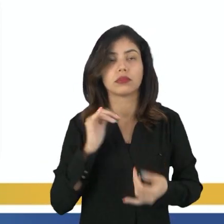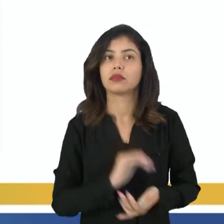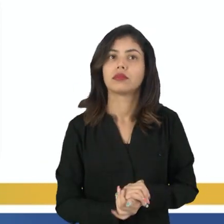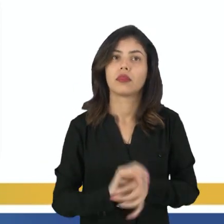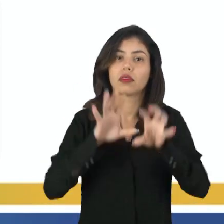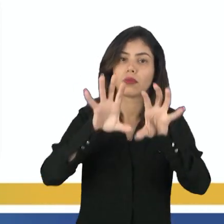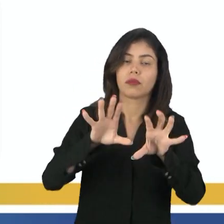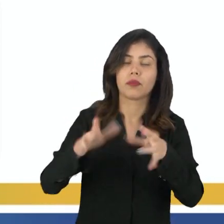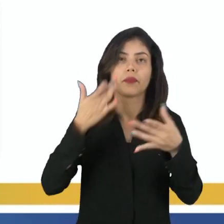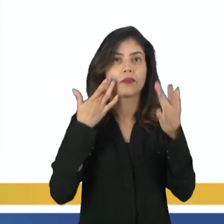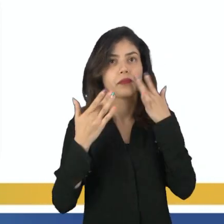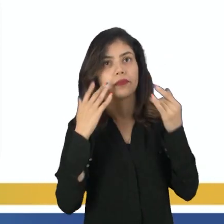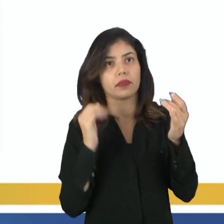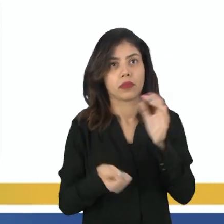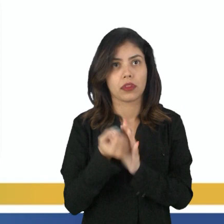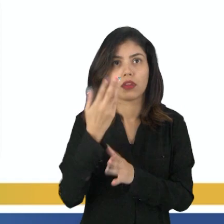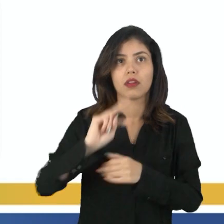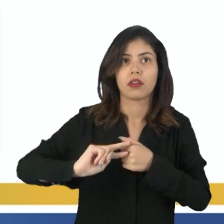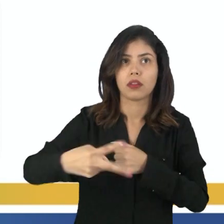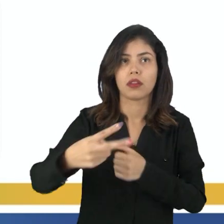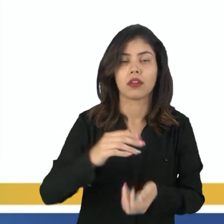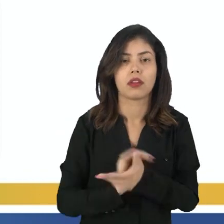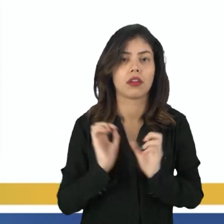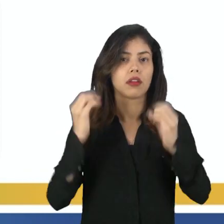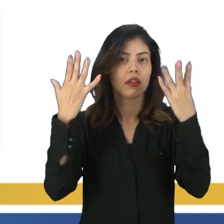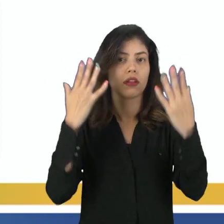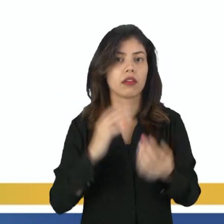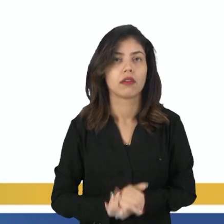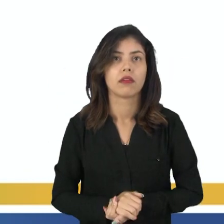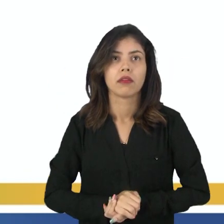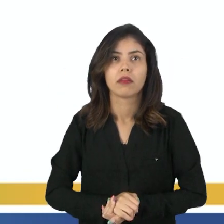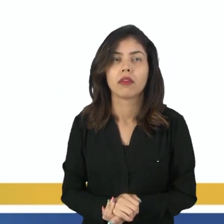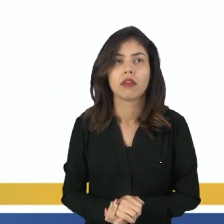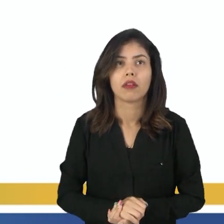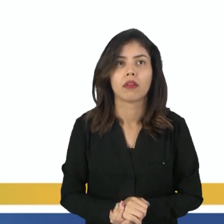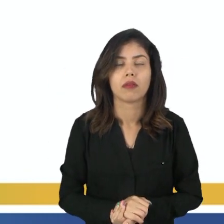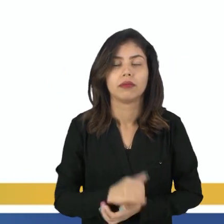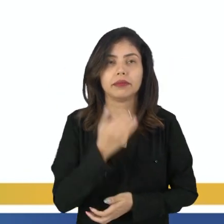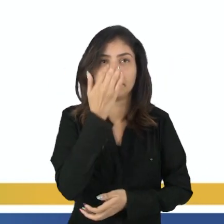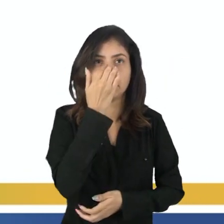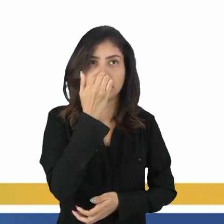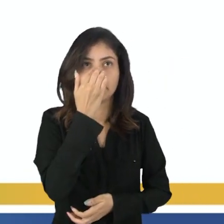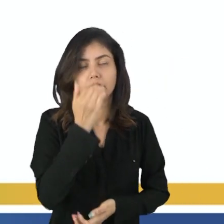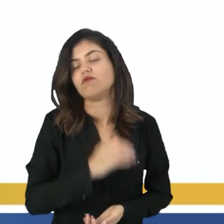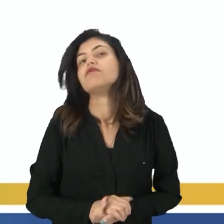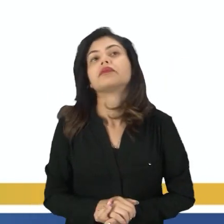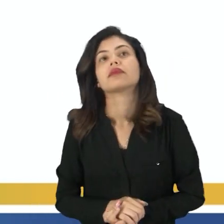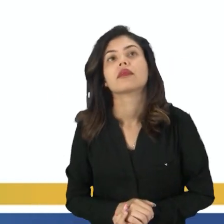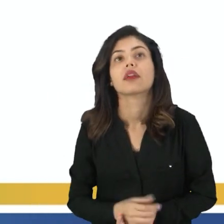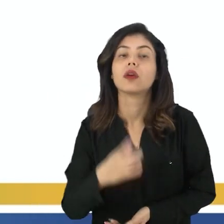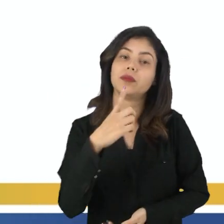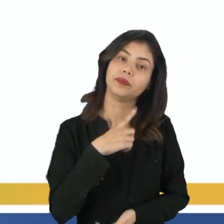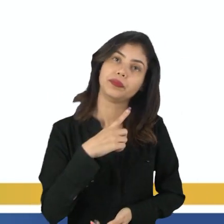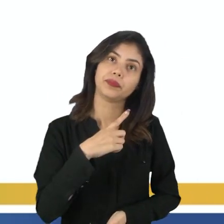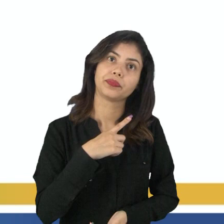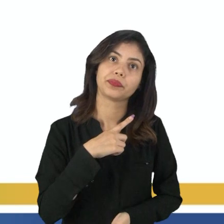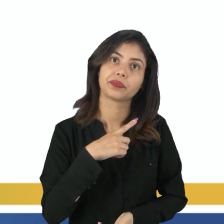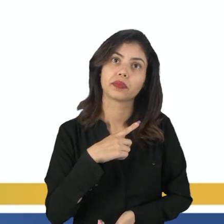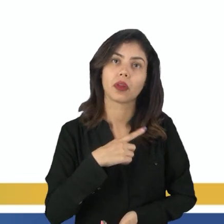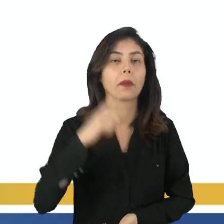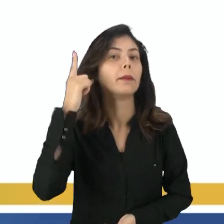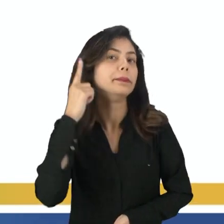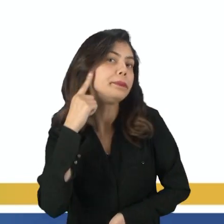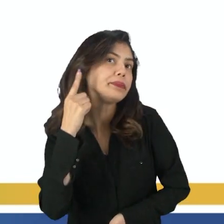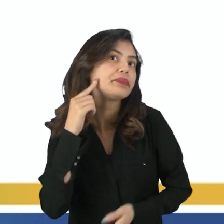nesse contexto e em consequência dessas festas, certo? Então vamos lá. Bem, apesar de ser um